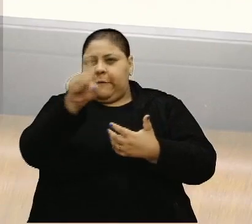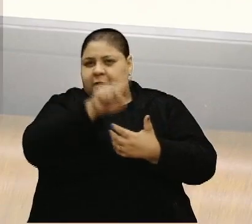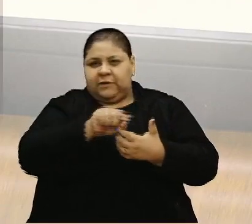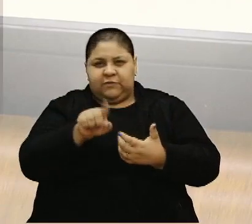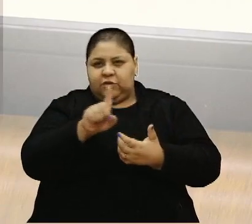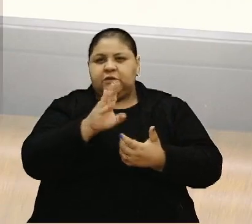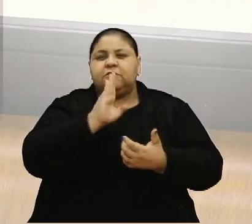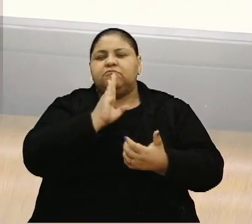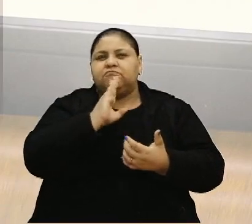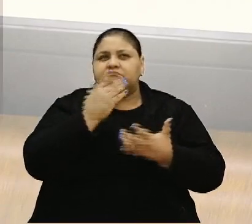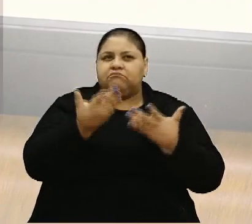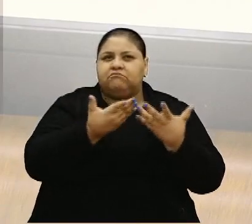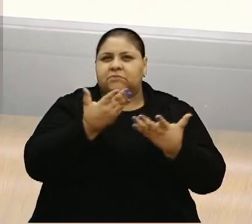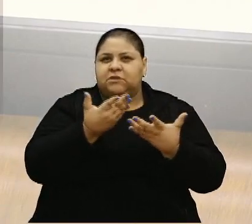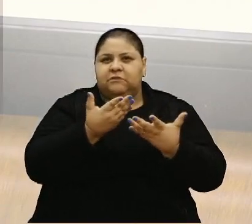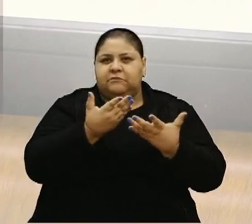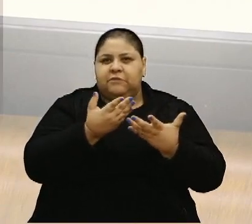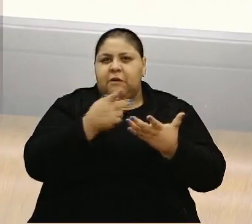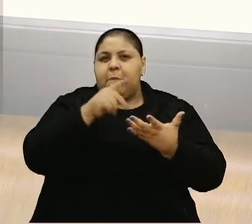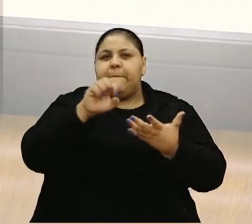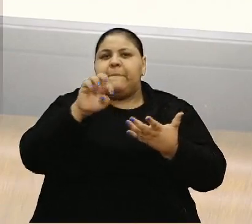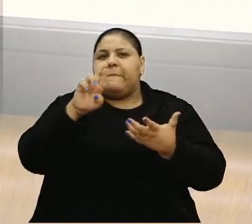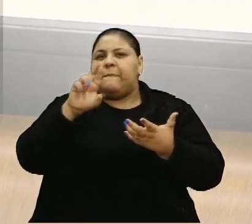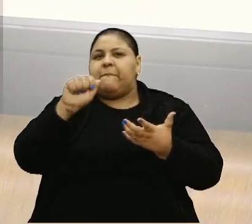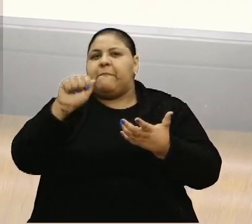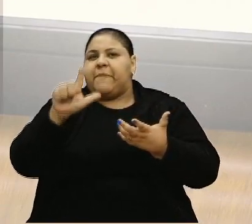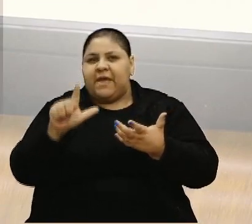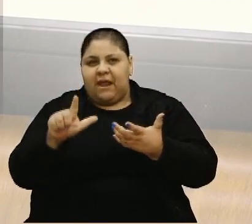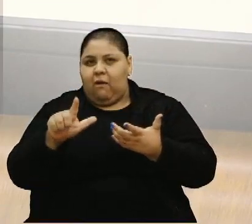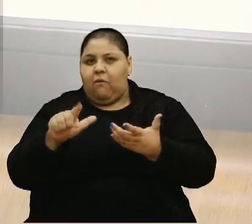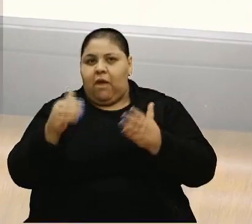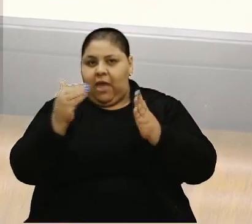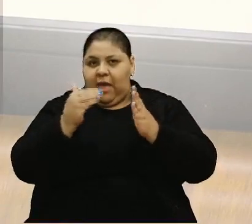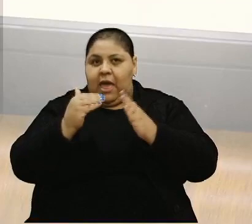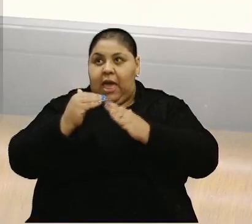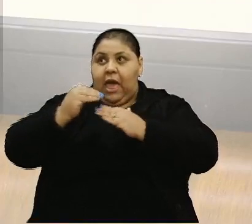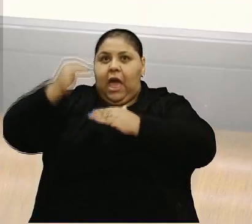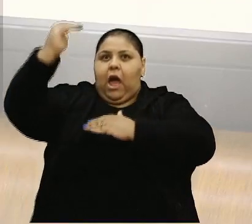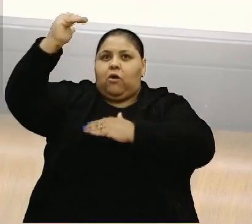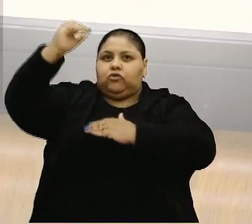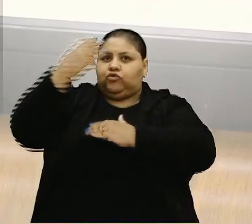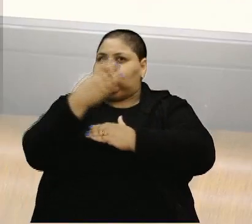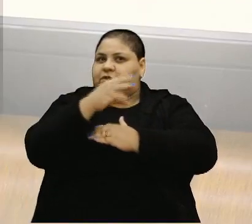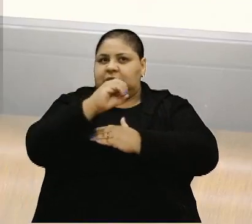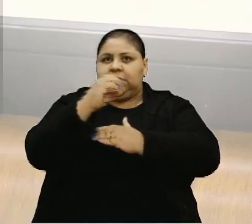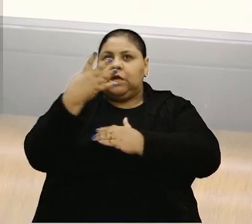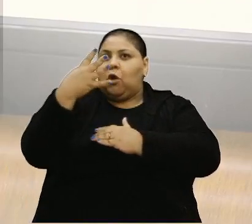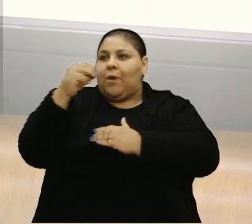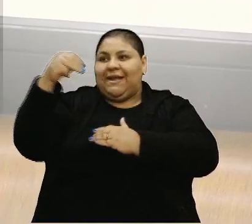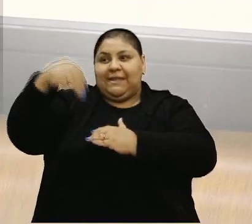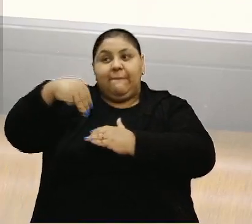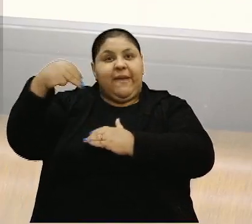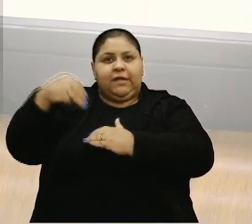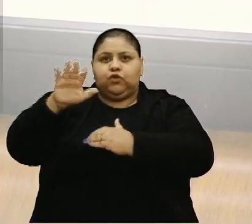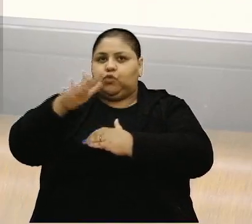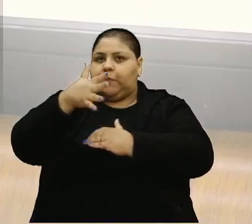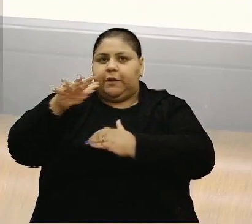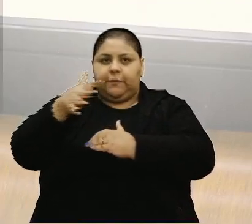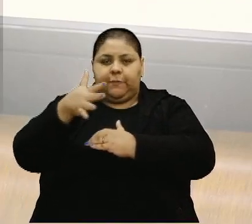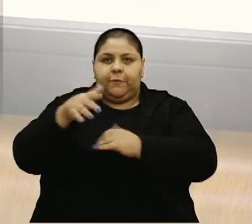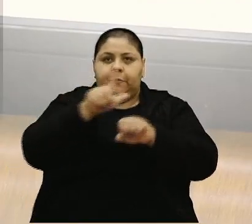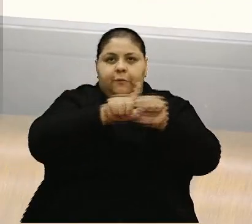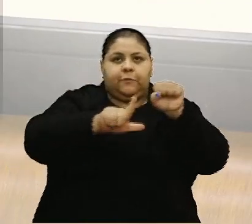um peral, vamos dizer, é muito alto. Deve ter 30, 40 metros de altura, mais ou menos. O